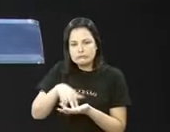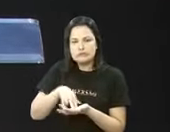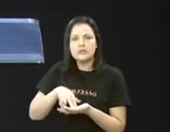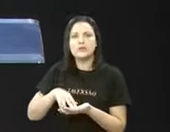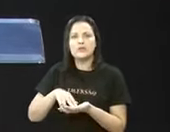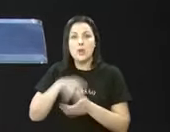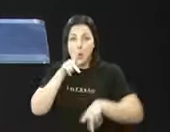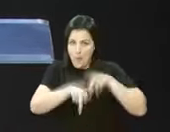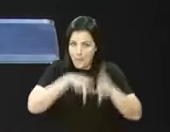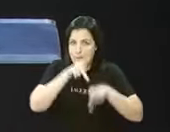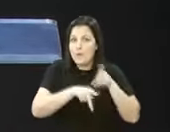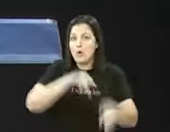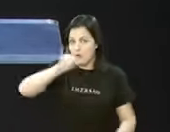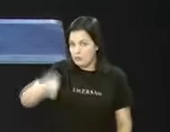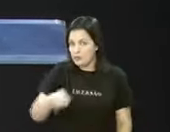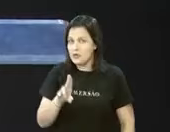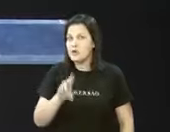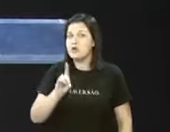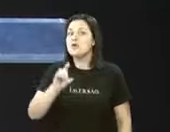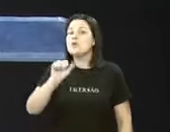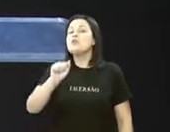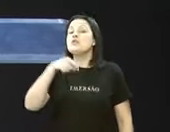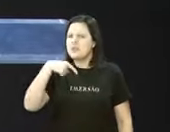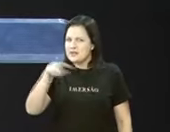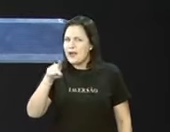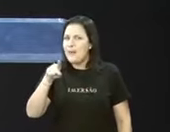Judá perdeu a estabilidade.